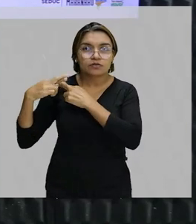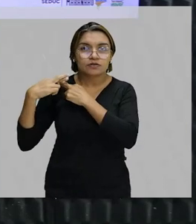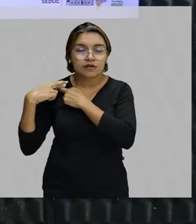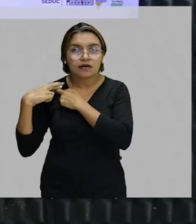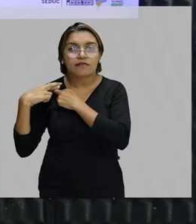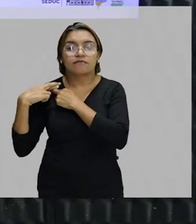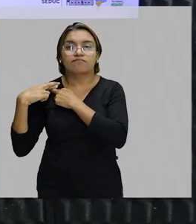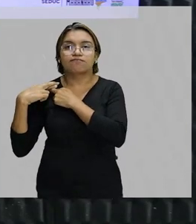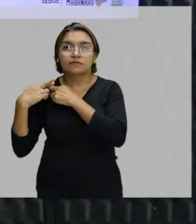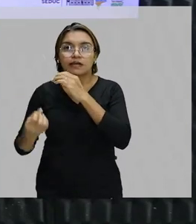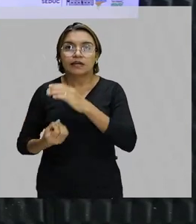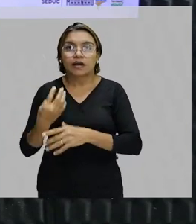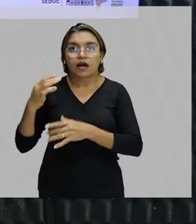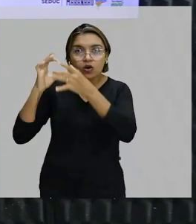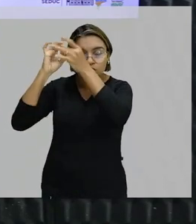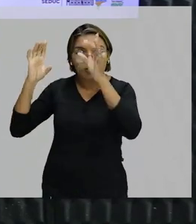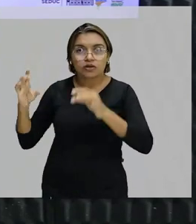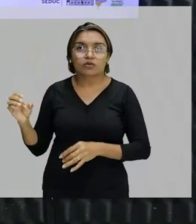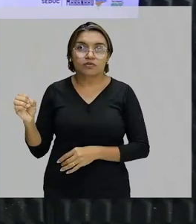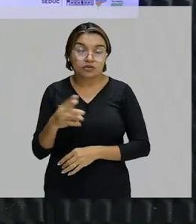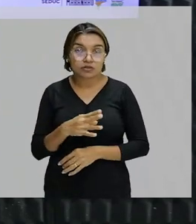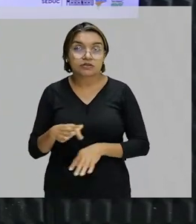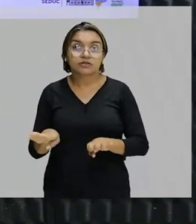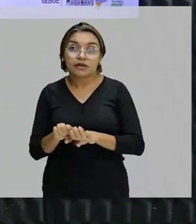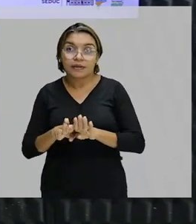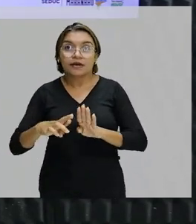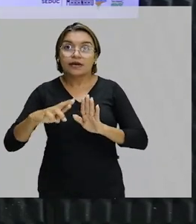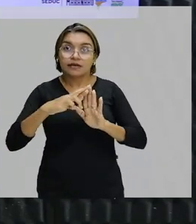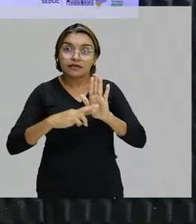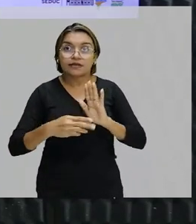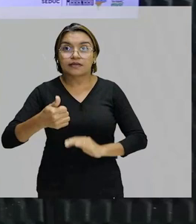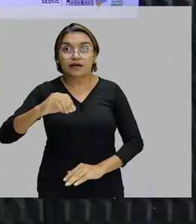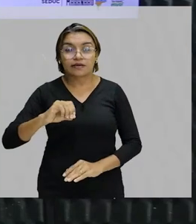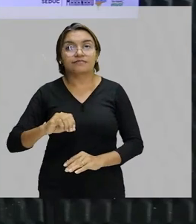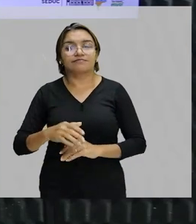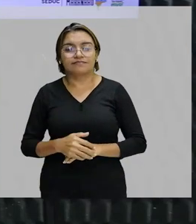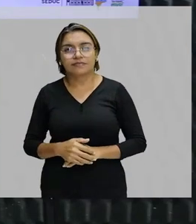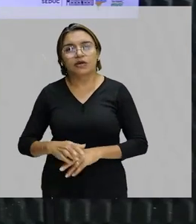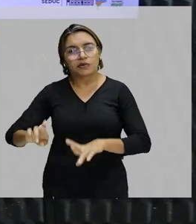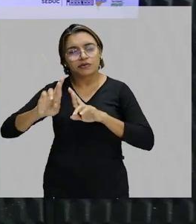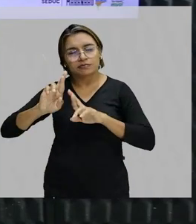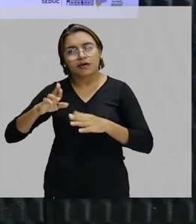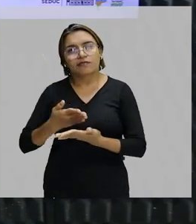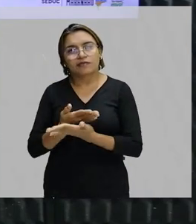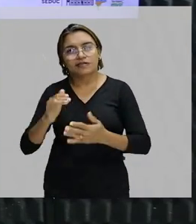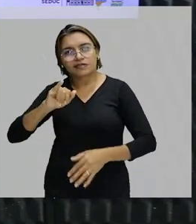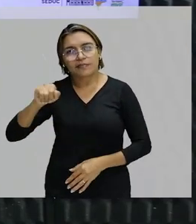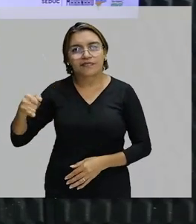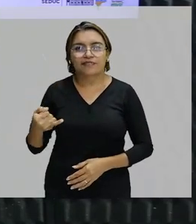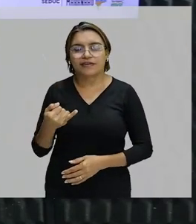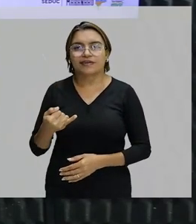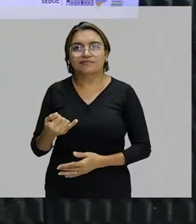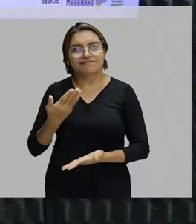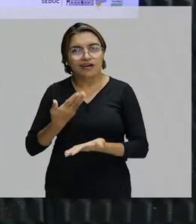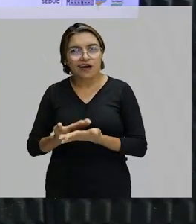neoliberalismo e para fechar as 10 regras do Consenso de Washington Espero que tenha sido proveitosa a aula de hoje para vocês eu me